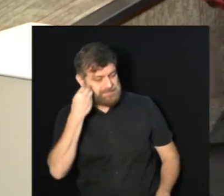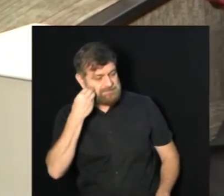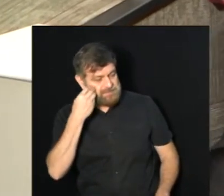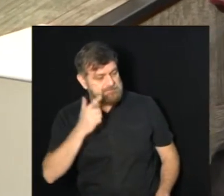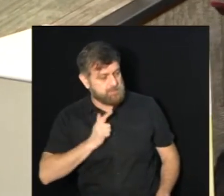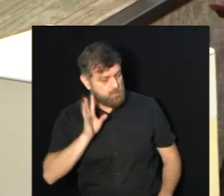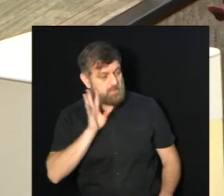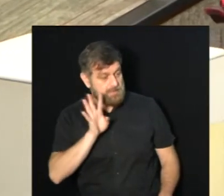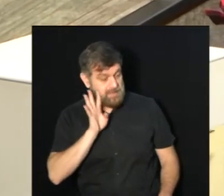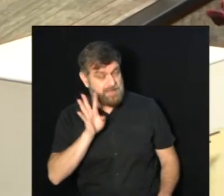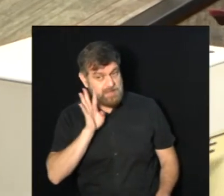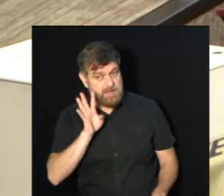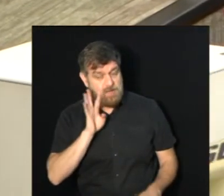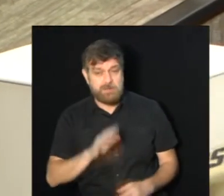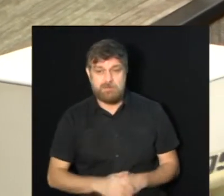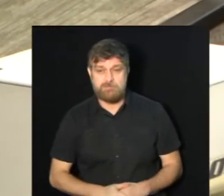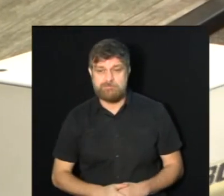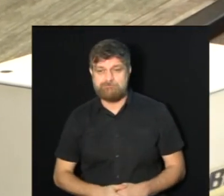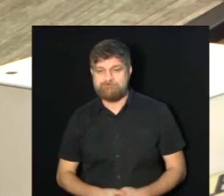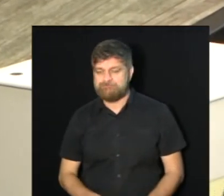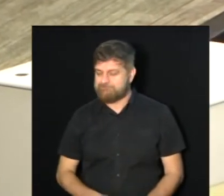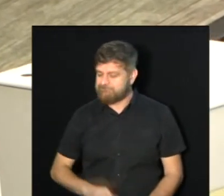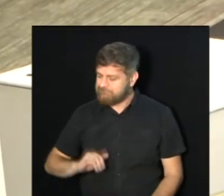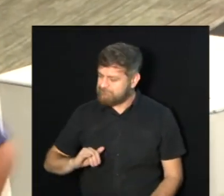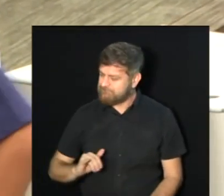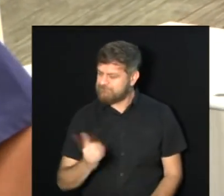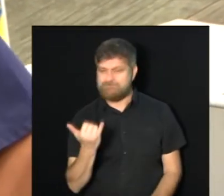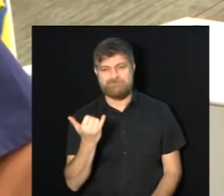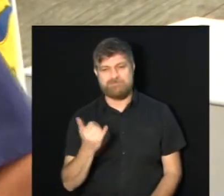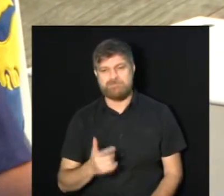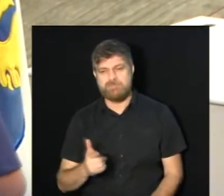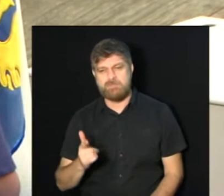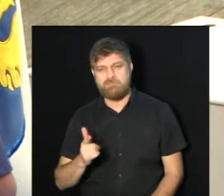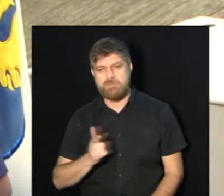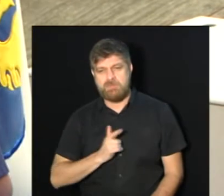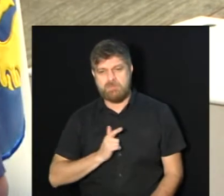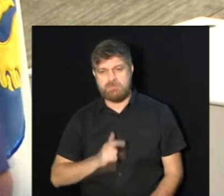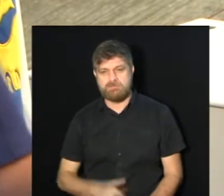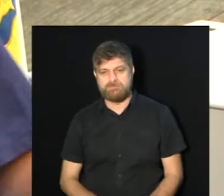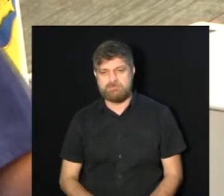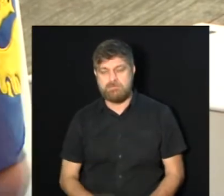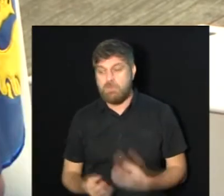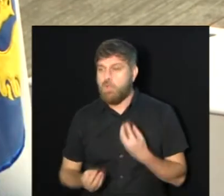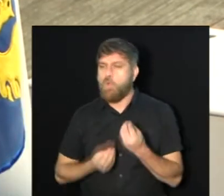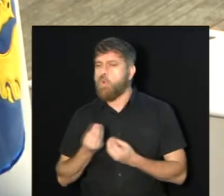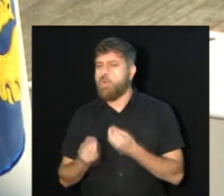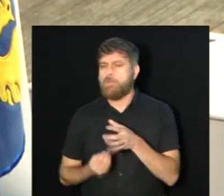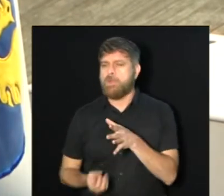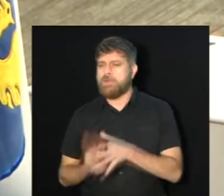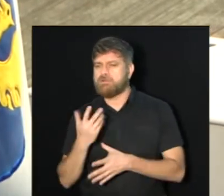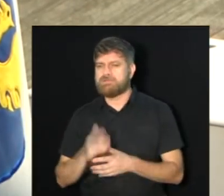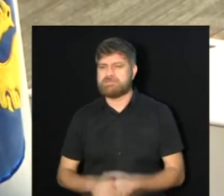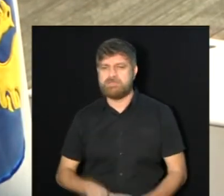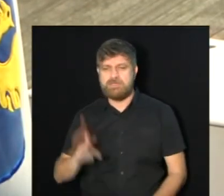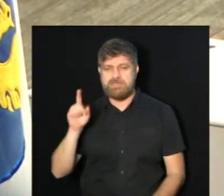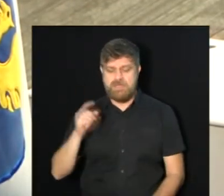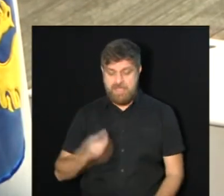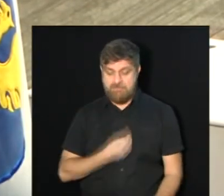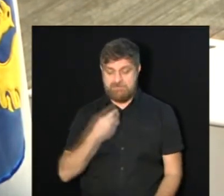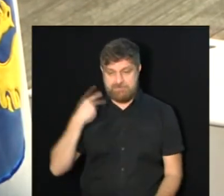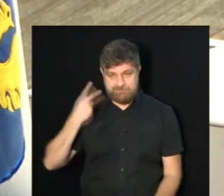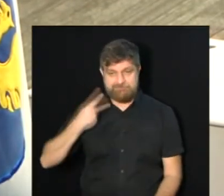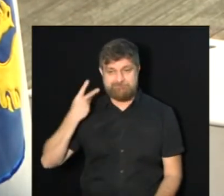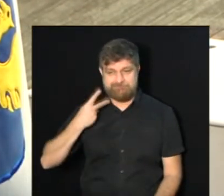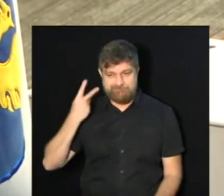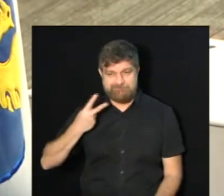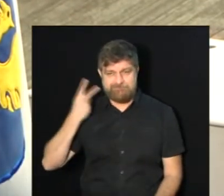foi muito legal, foi muito divertida. Você ter a experiência de como é o dia a dia de um vereador e mais